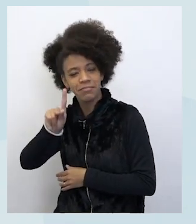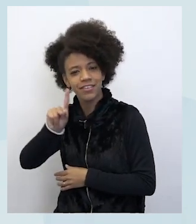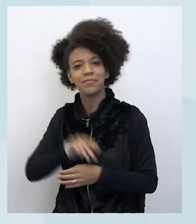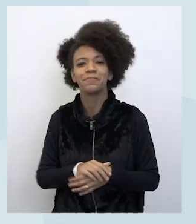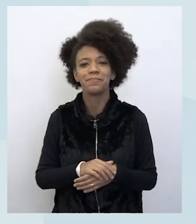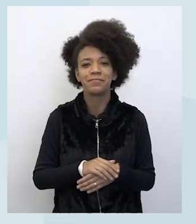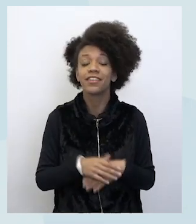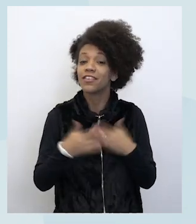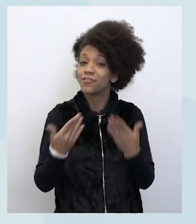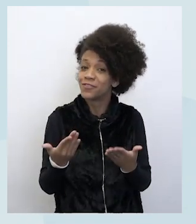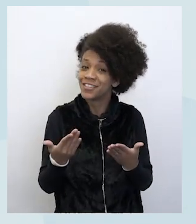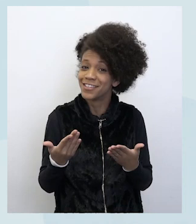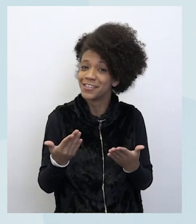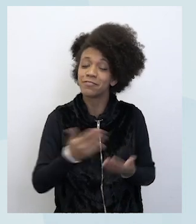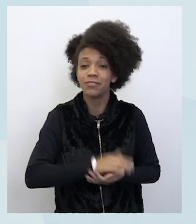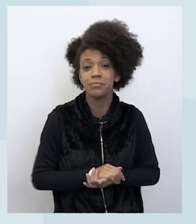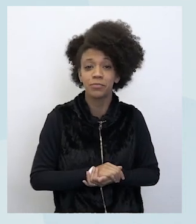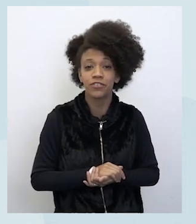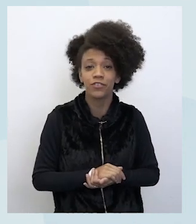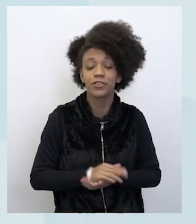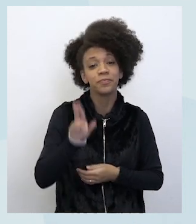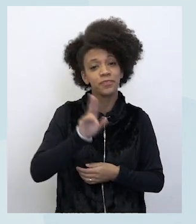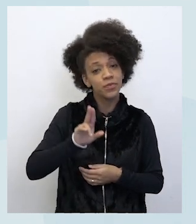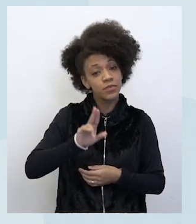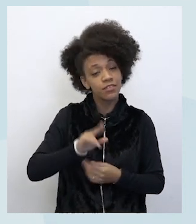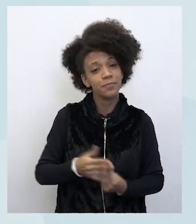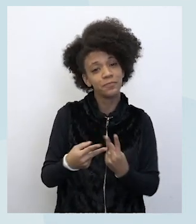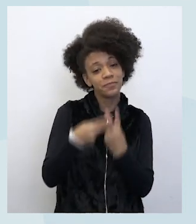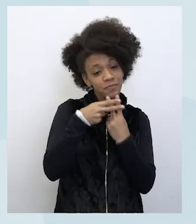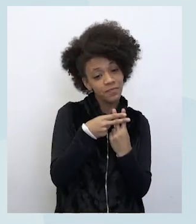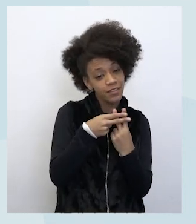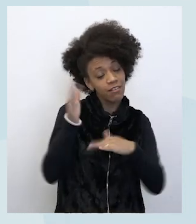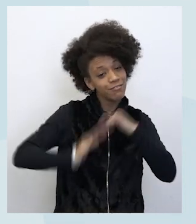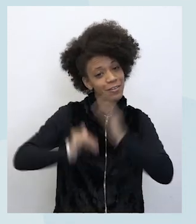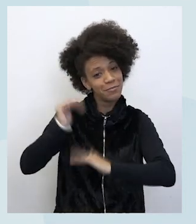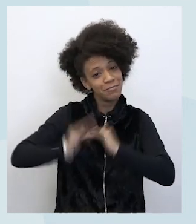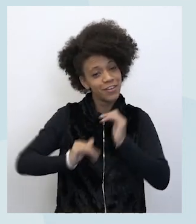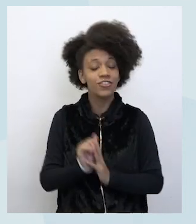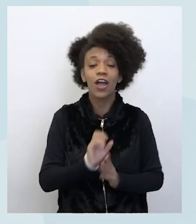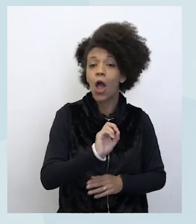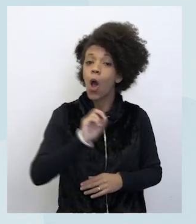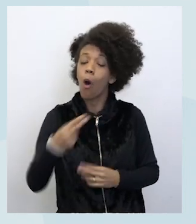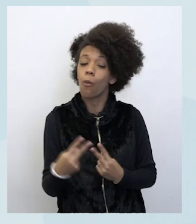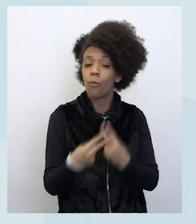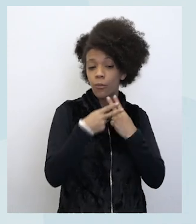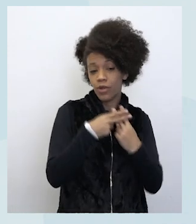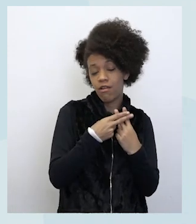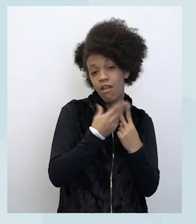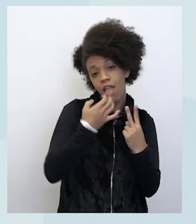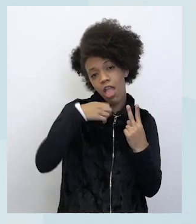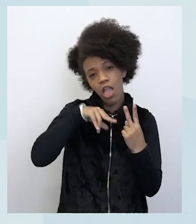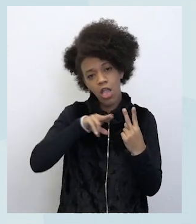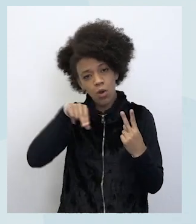vocês vão usar a hashtag competência SE na prática ou hashtag eu no